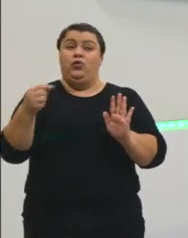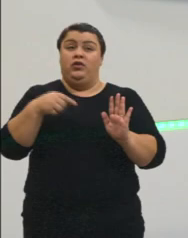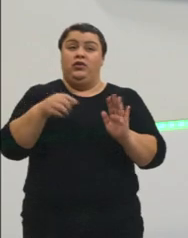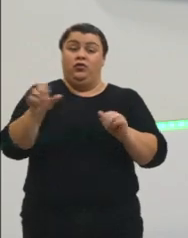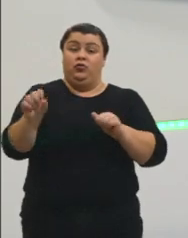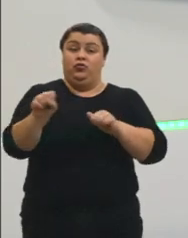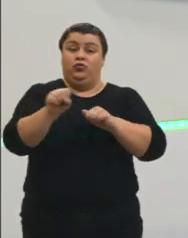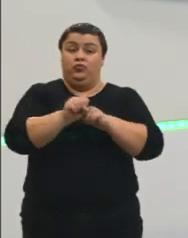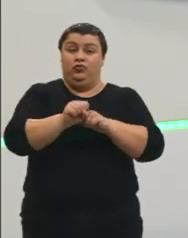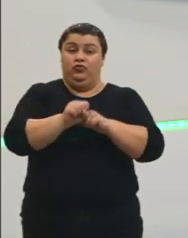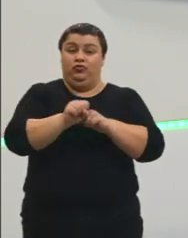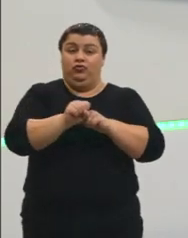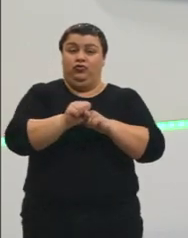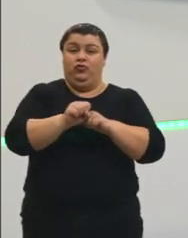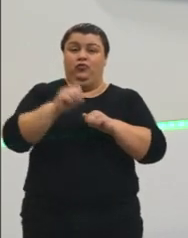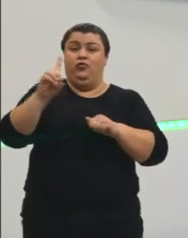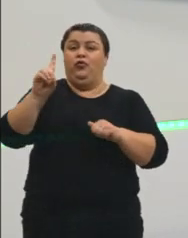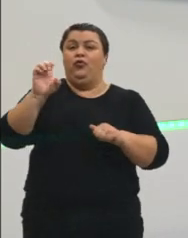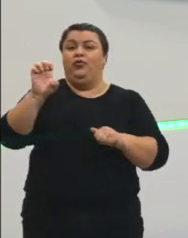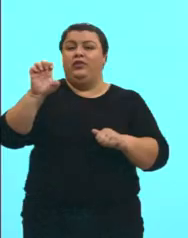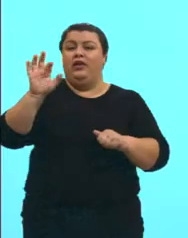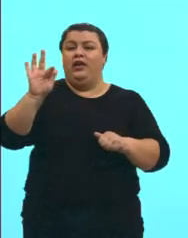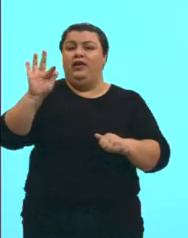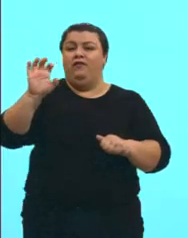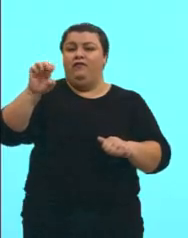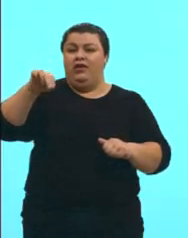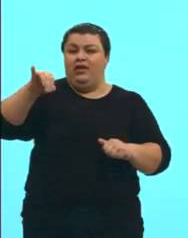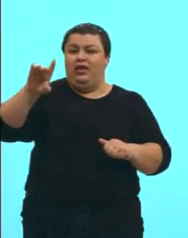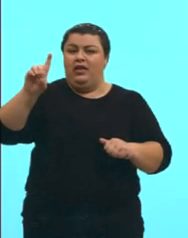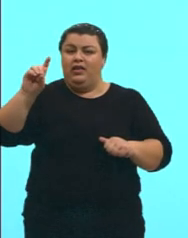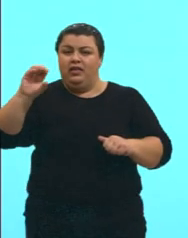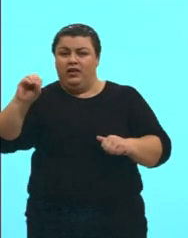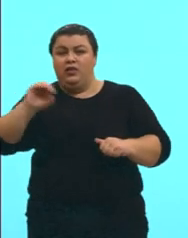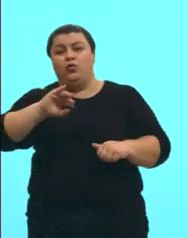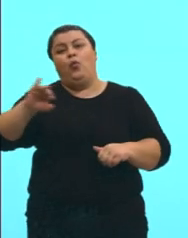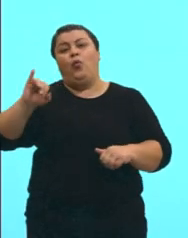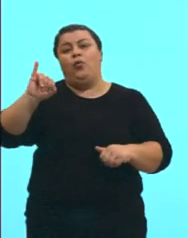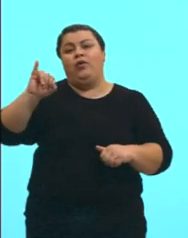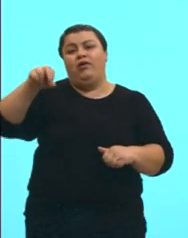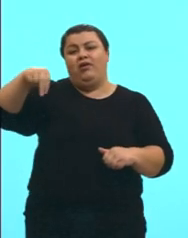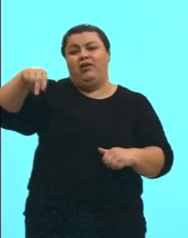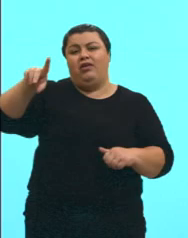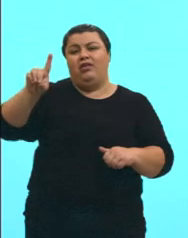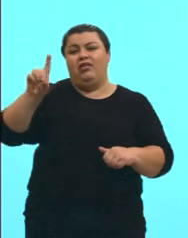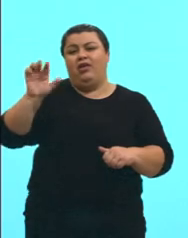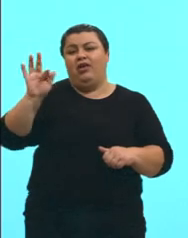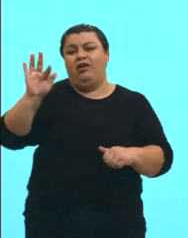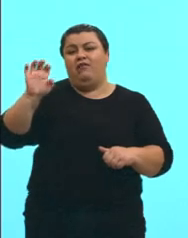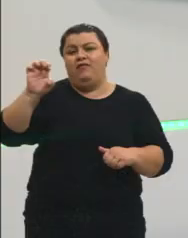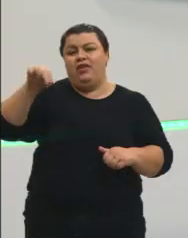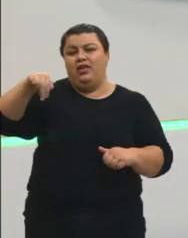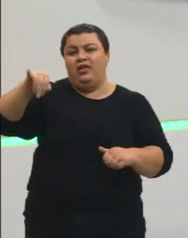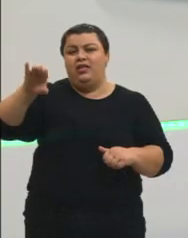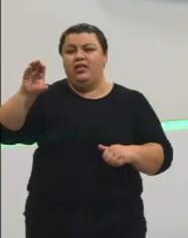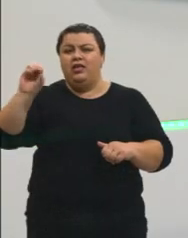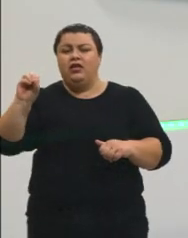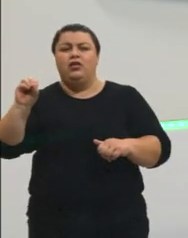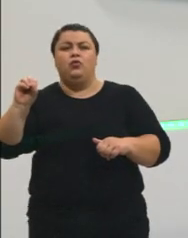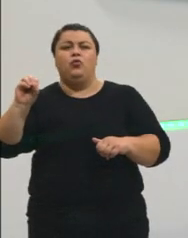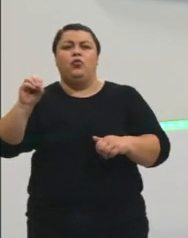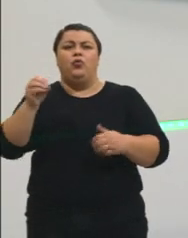ou Indefinido os adjetivos como se tudo aquilo que vai servir para nos dar uma